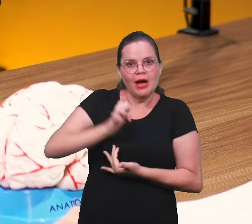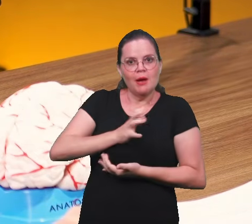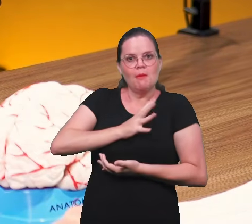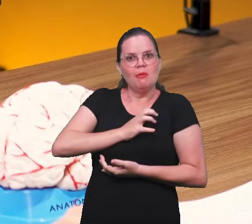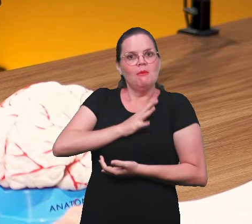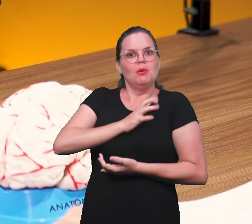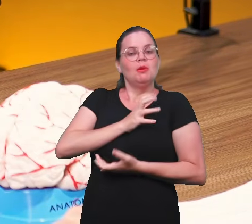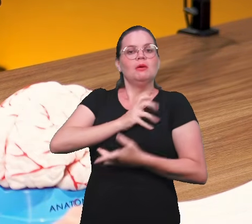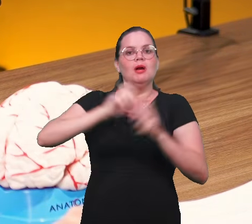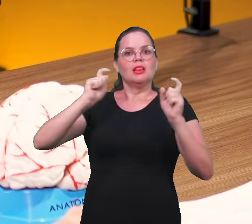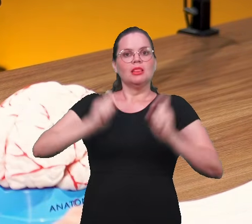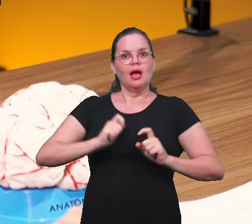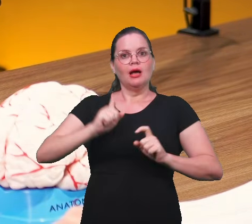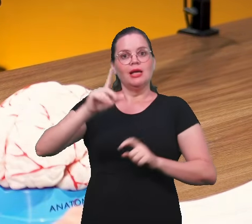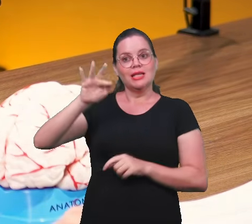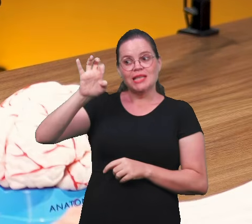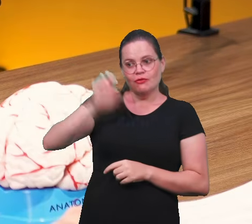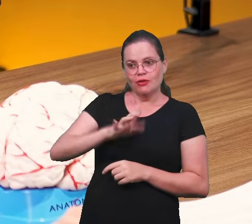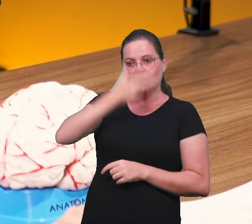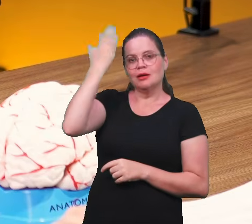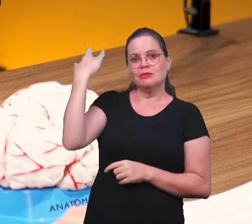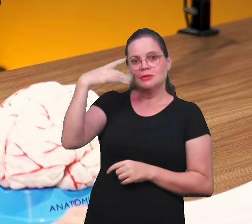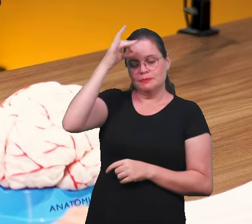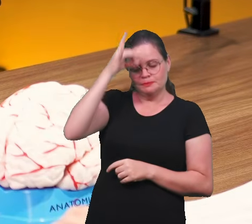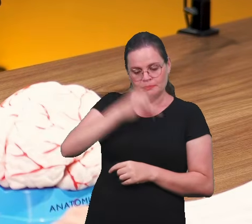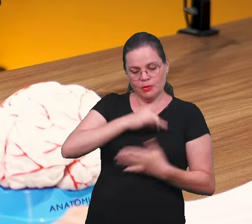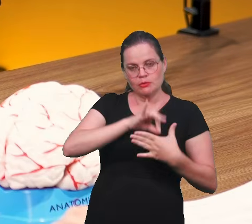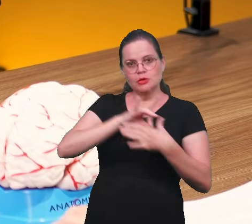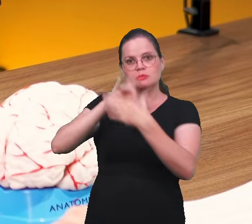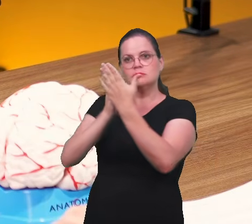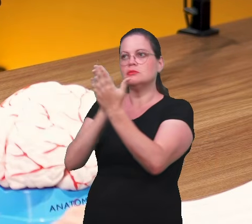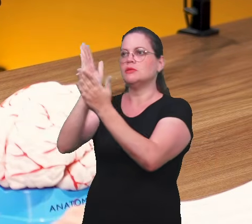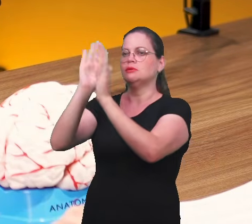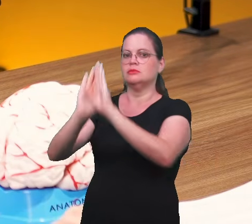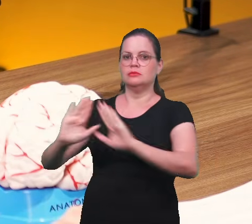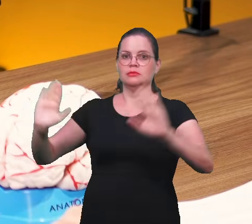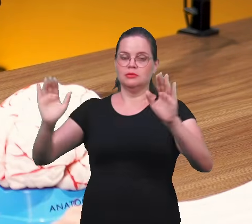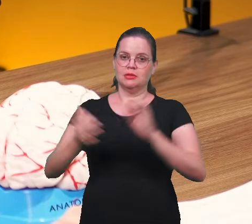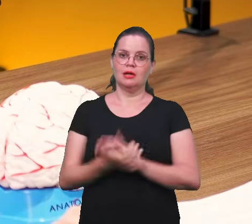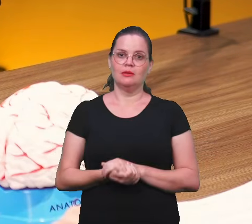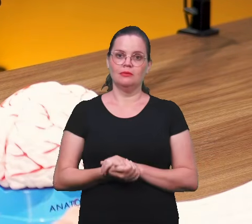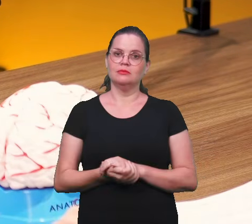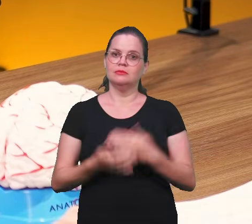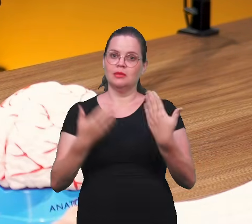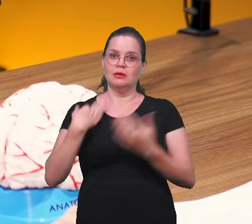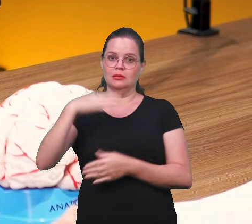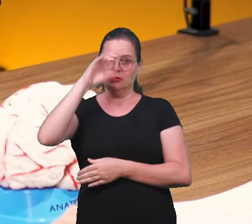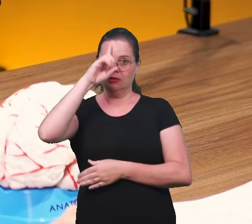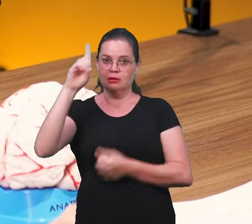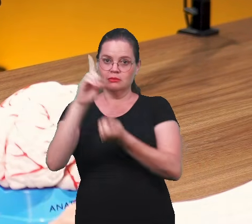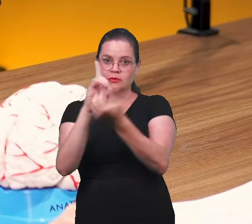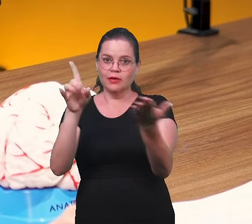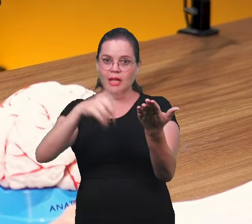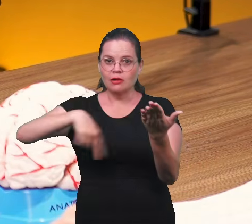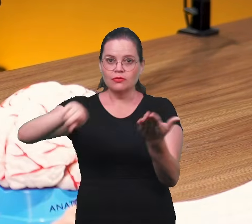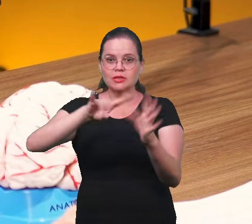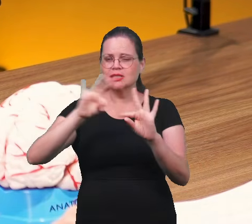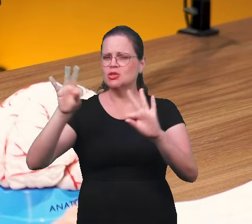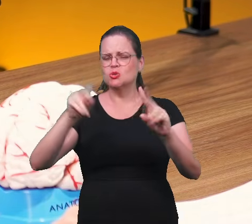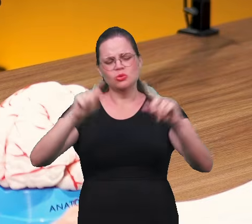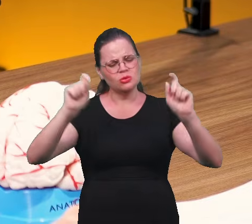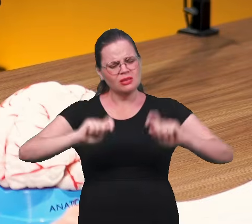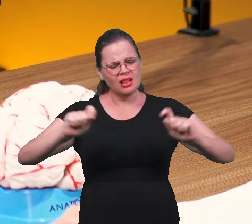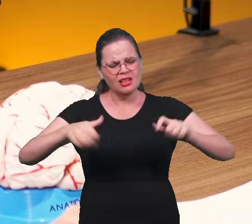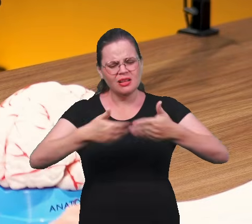nos conduz. Você entrega ao Senhor o seu caminho. E o Senhor tem todo o recurso para o homem, todo o